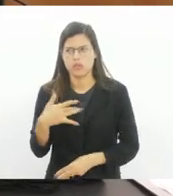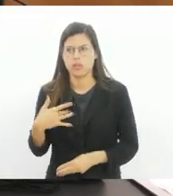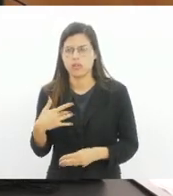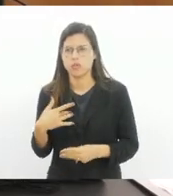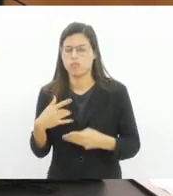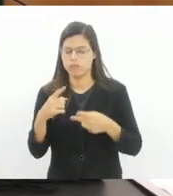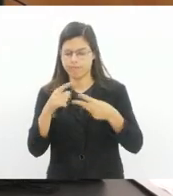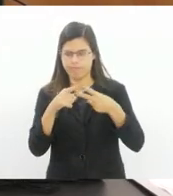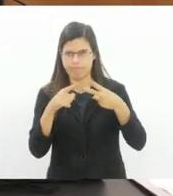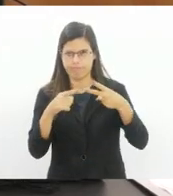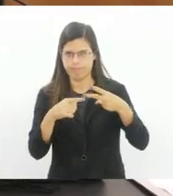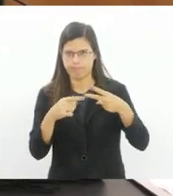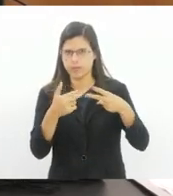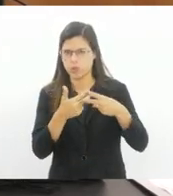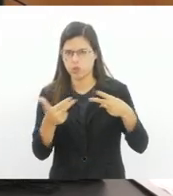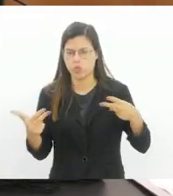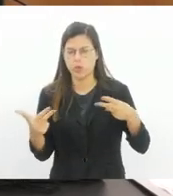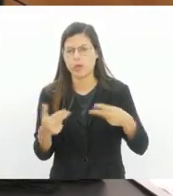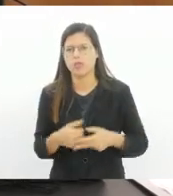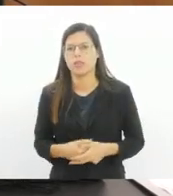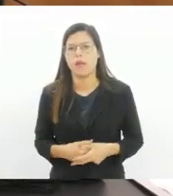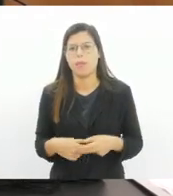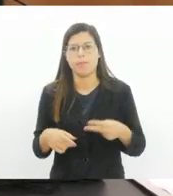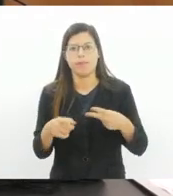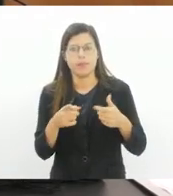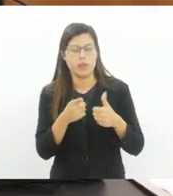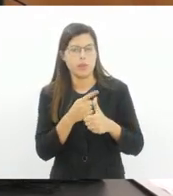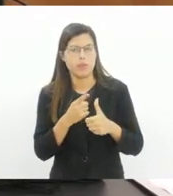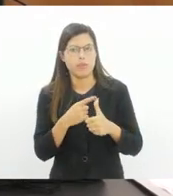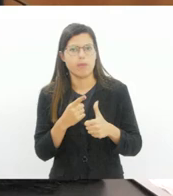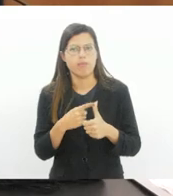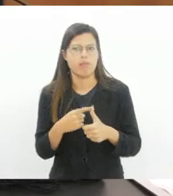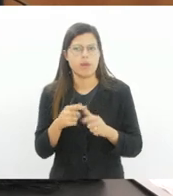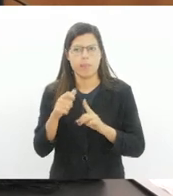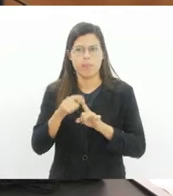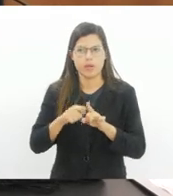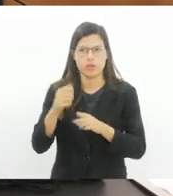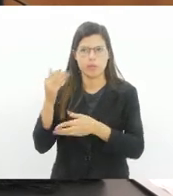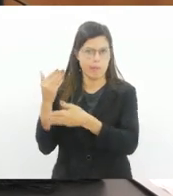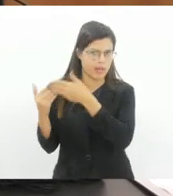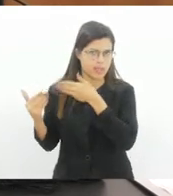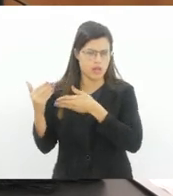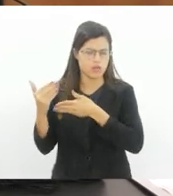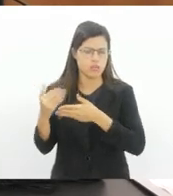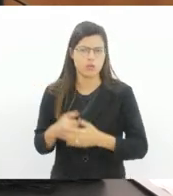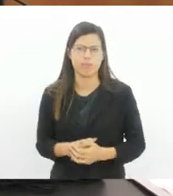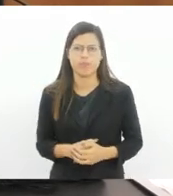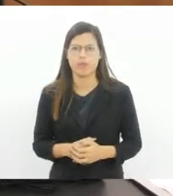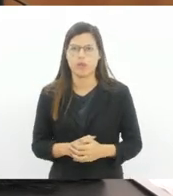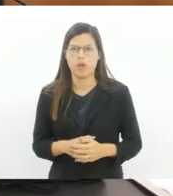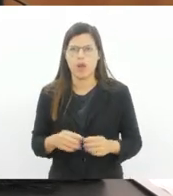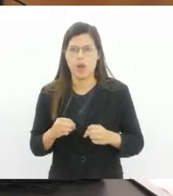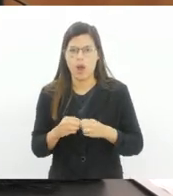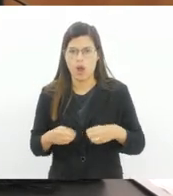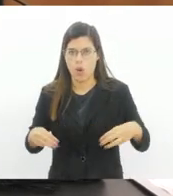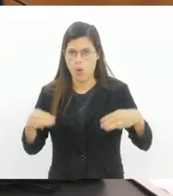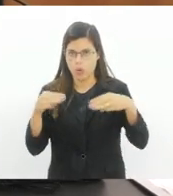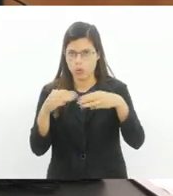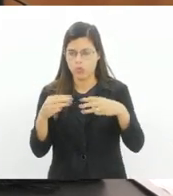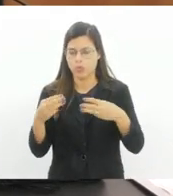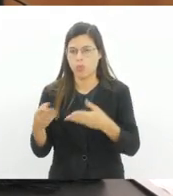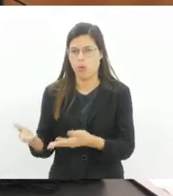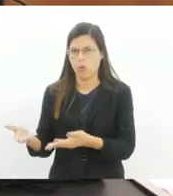questões. Uma é que, recentemente, foi no mês passado, a ONU convidou uma espécie